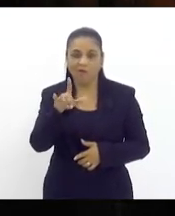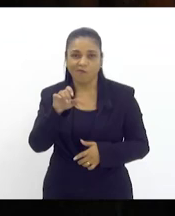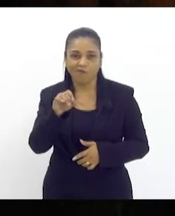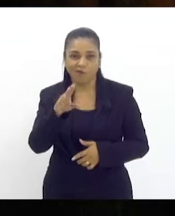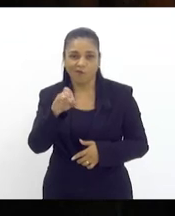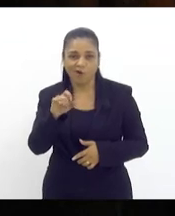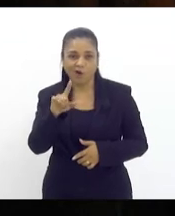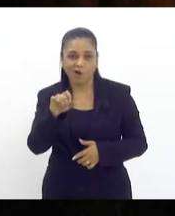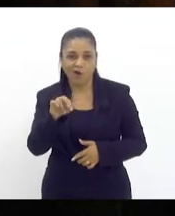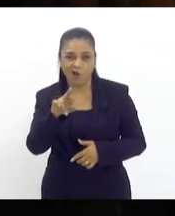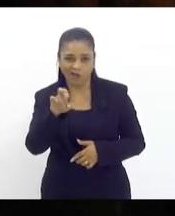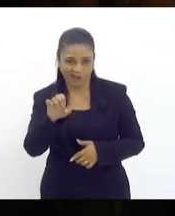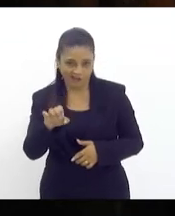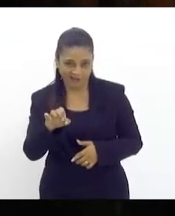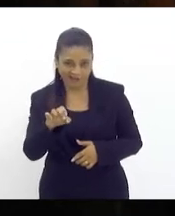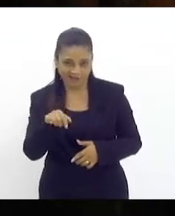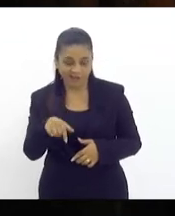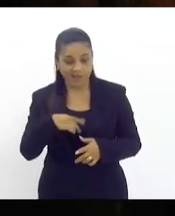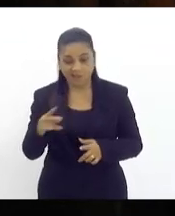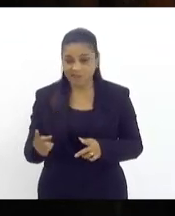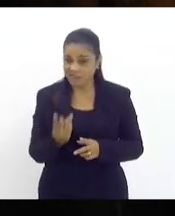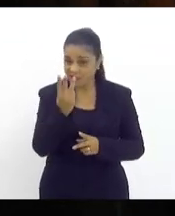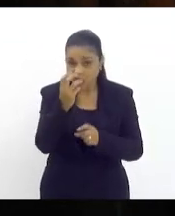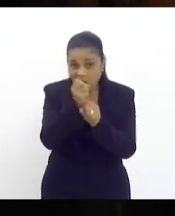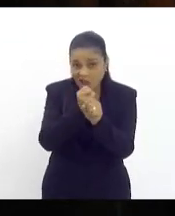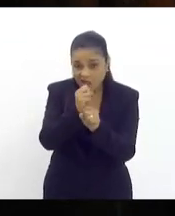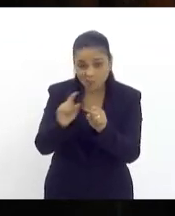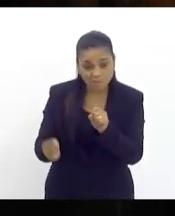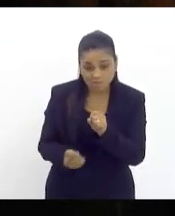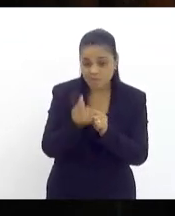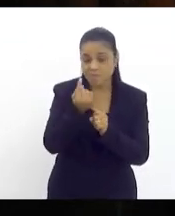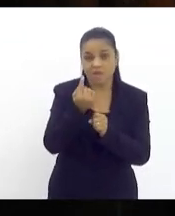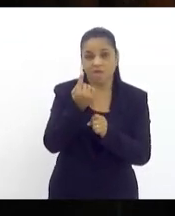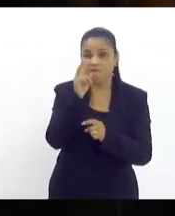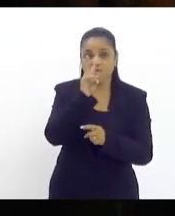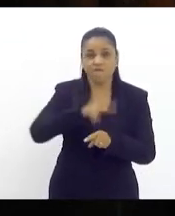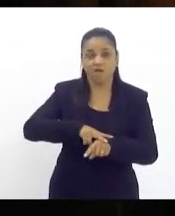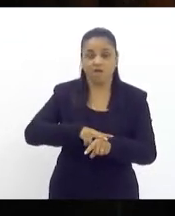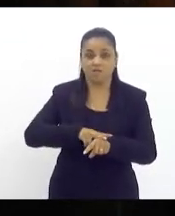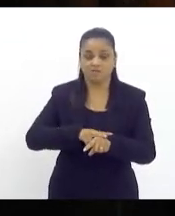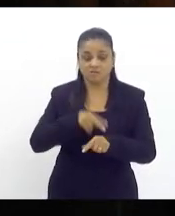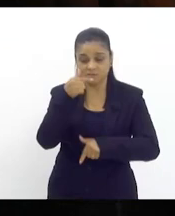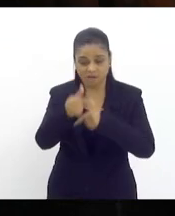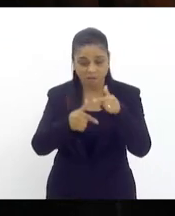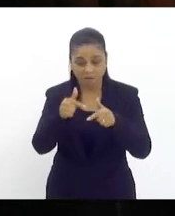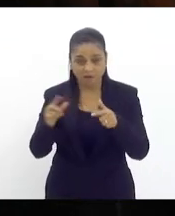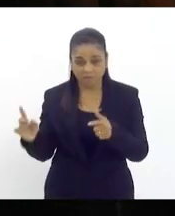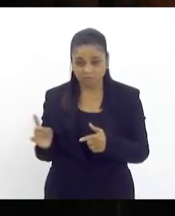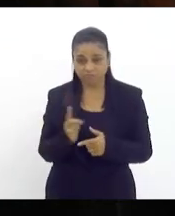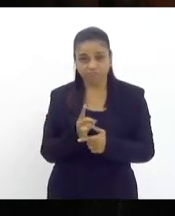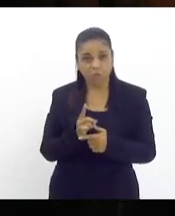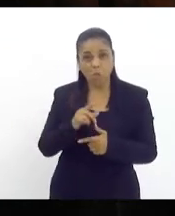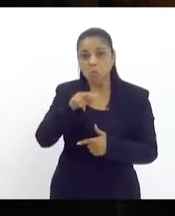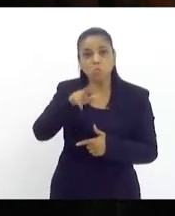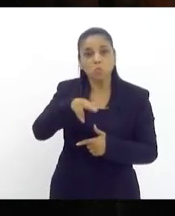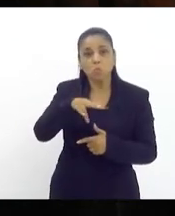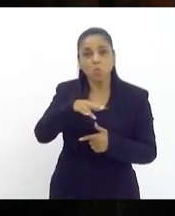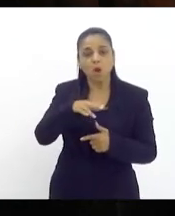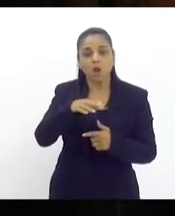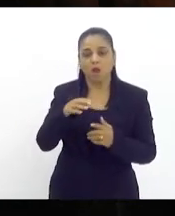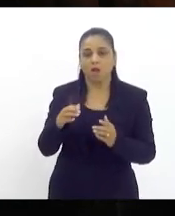três anos era a primeira vez que eu ouvia trabalhando de verdade porque ele nunca se dignou a ir a câmara municipal